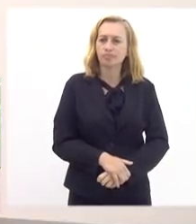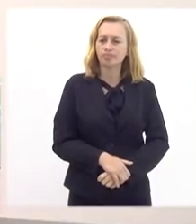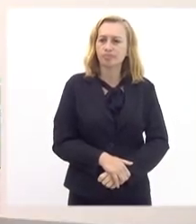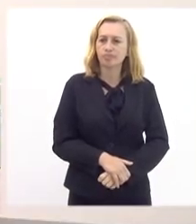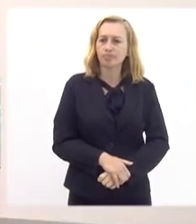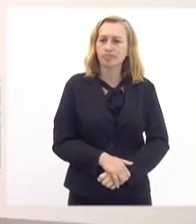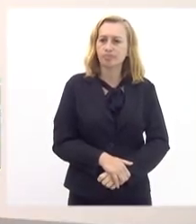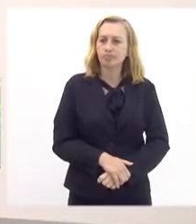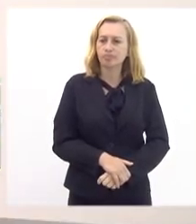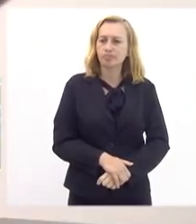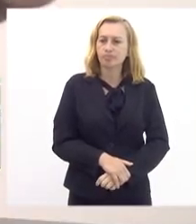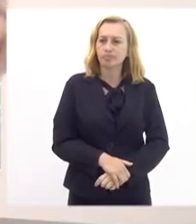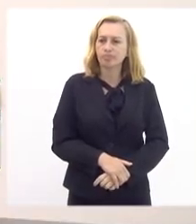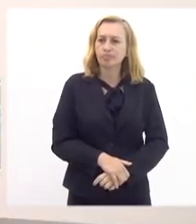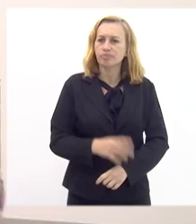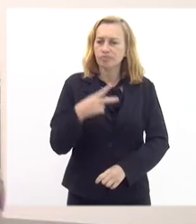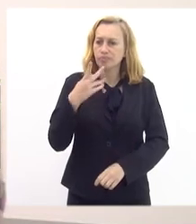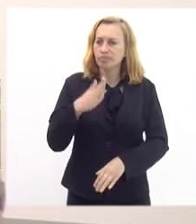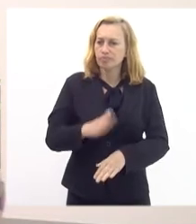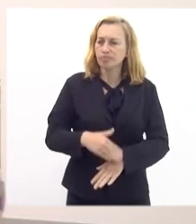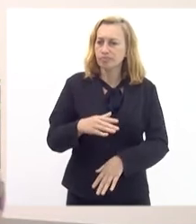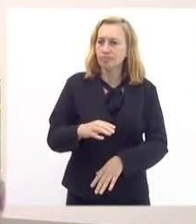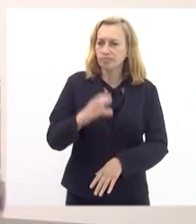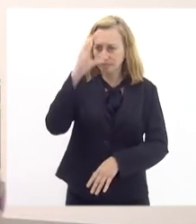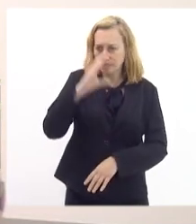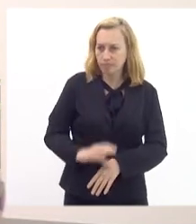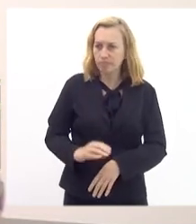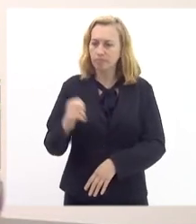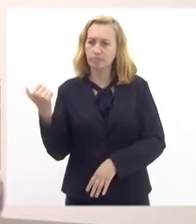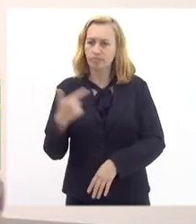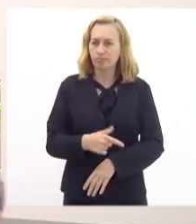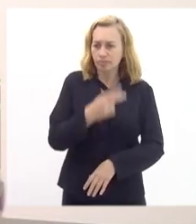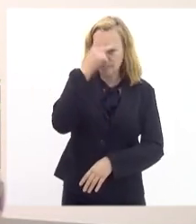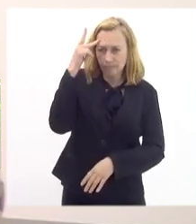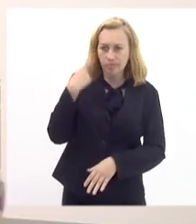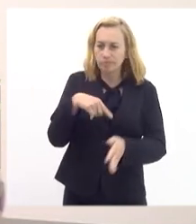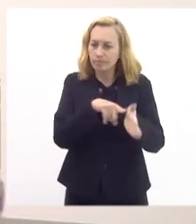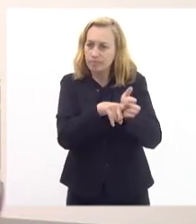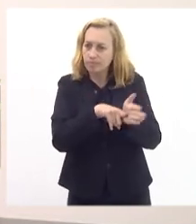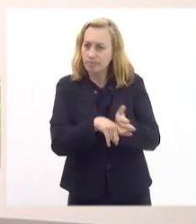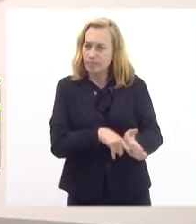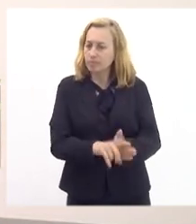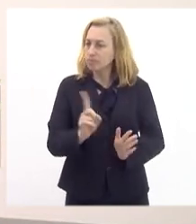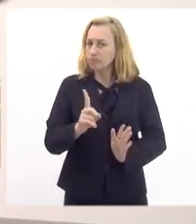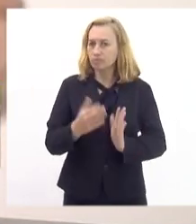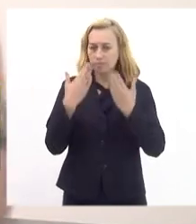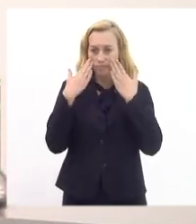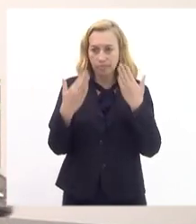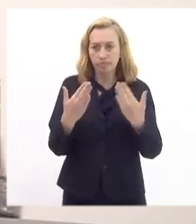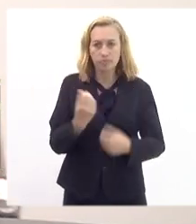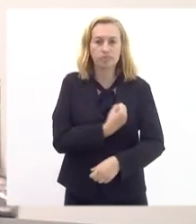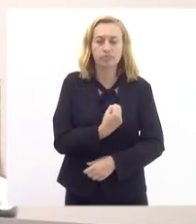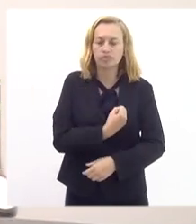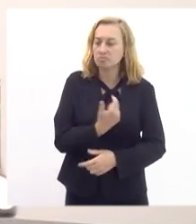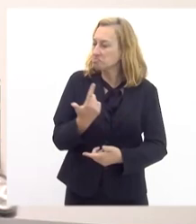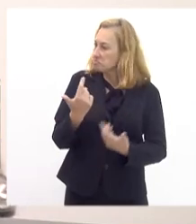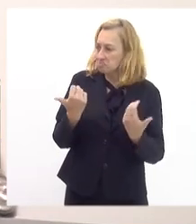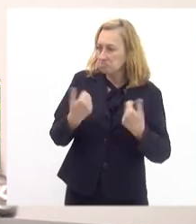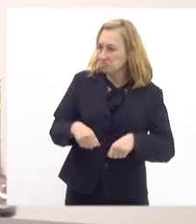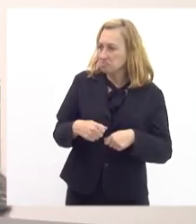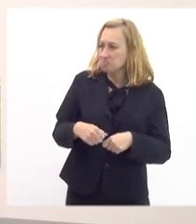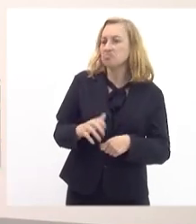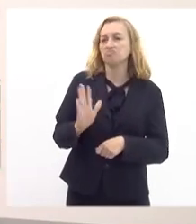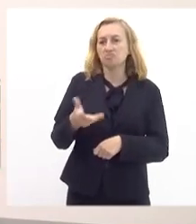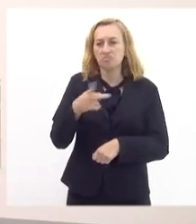no fim das contas eu vim aqui falar mais como cidadão do que como pesquisador porque eu não apresentei os dados que eu acho que não cabia mais já foi